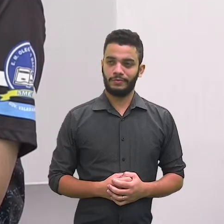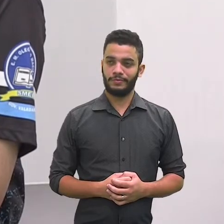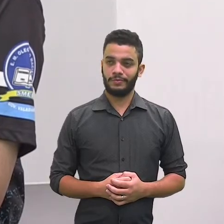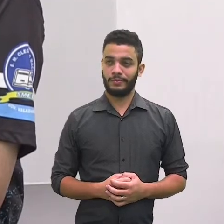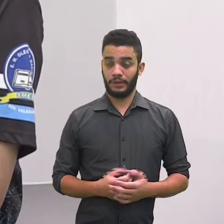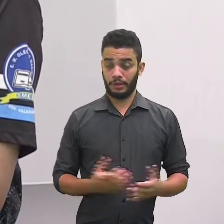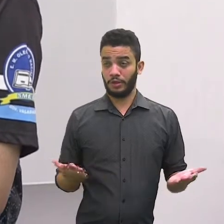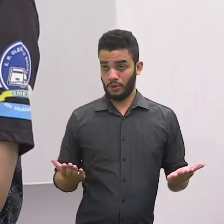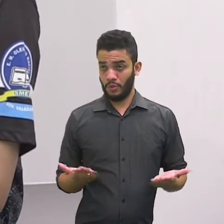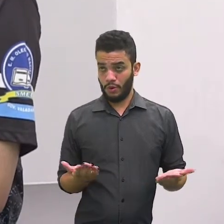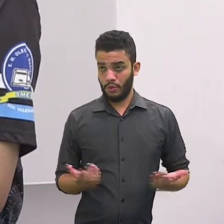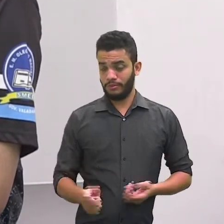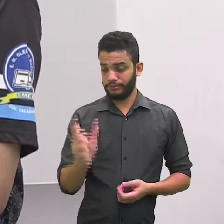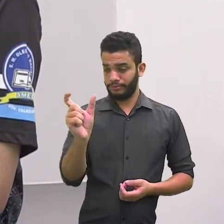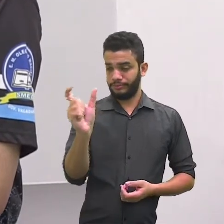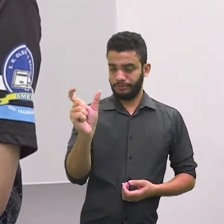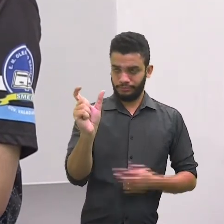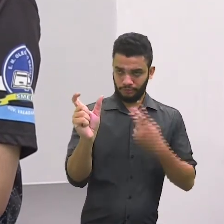Sua palavra é...